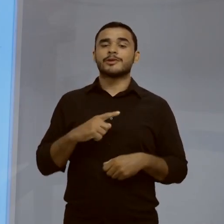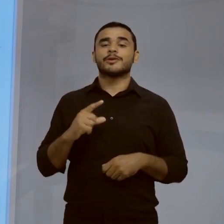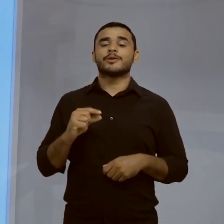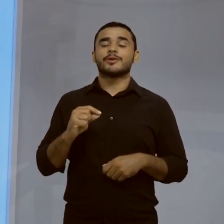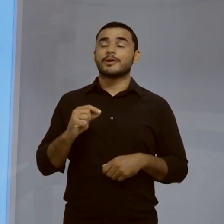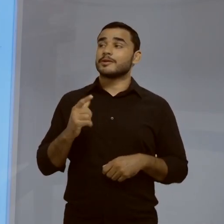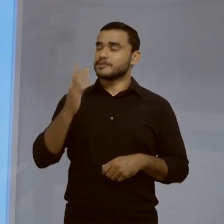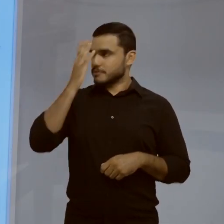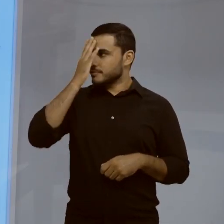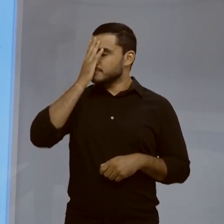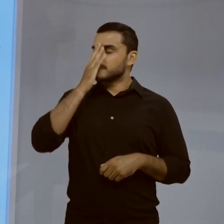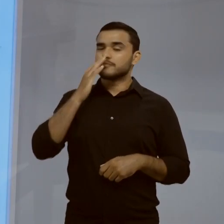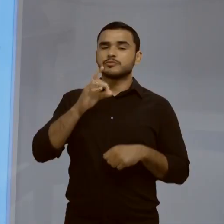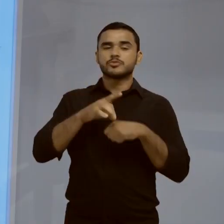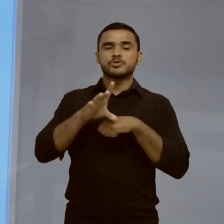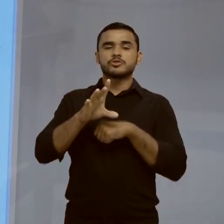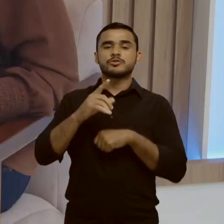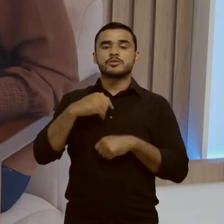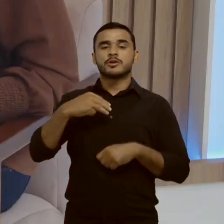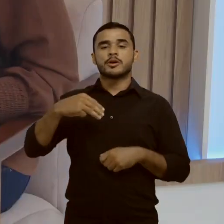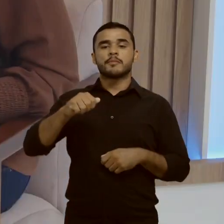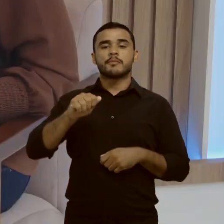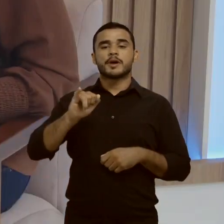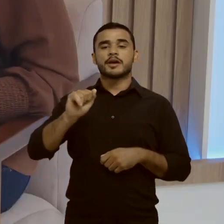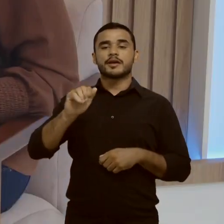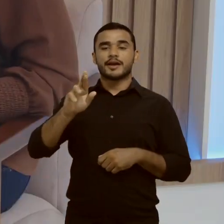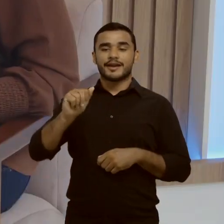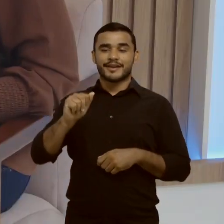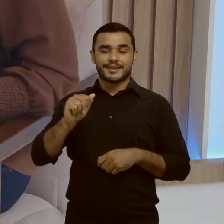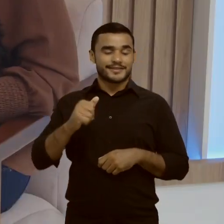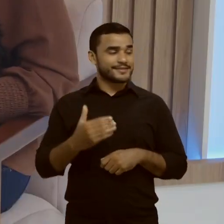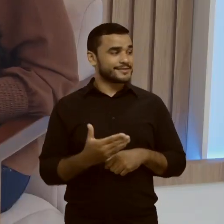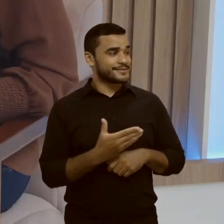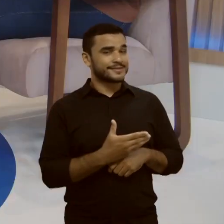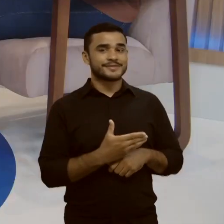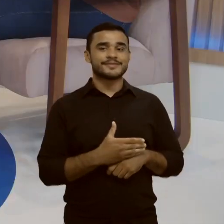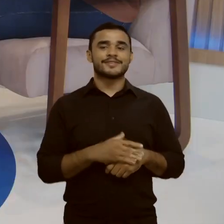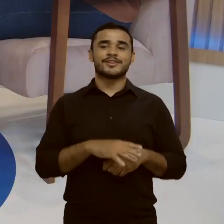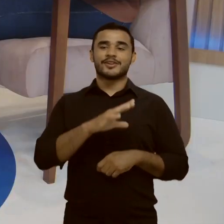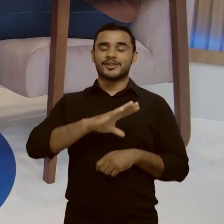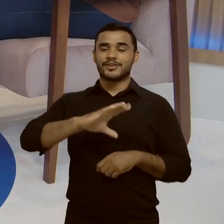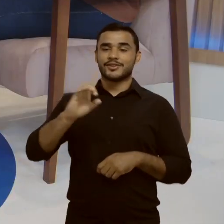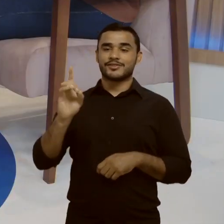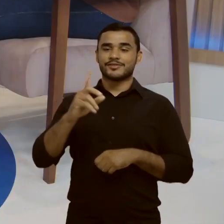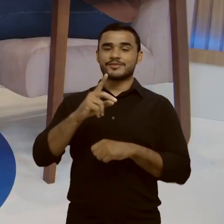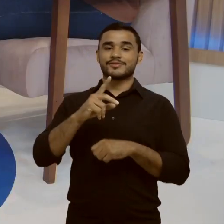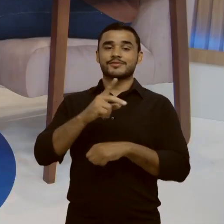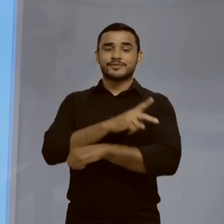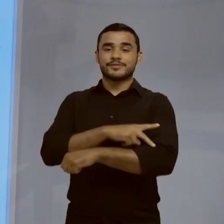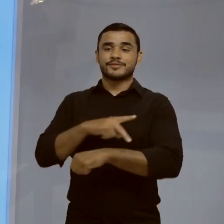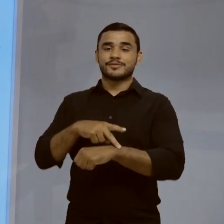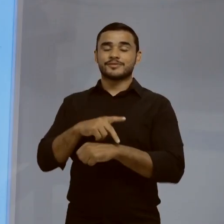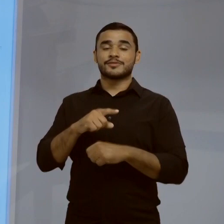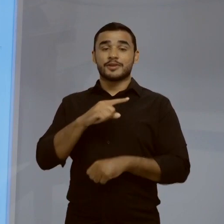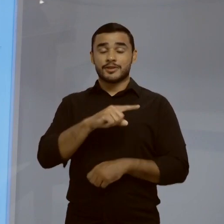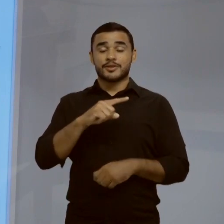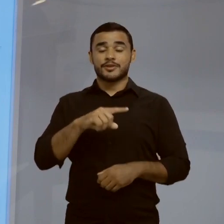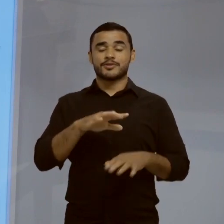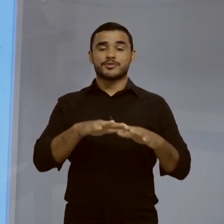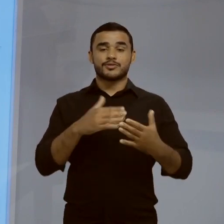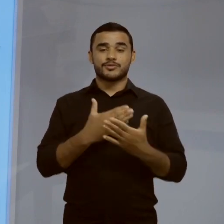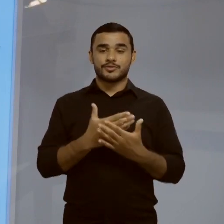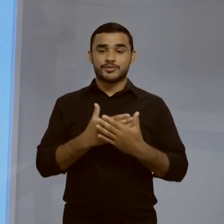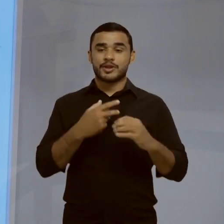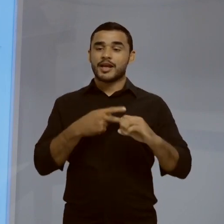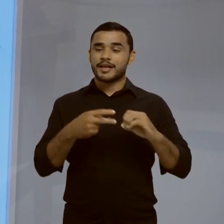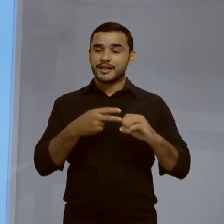ajudar a gente com essas dicas é a Maiara Almeida, que já está aqui comigo, coordenadora pedagógica do Colégio 7 de